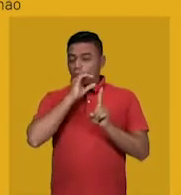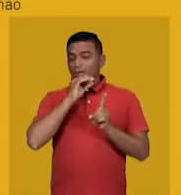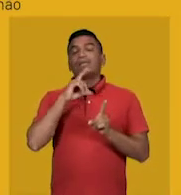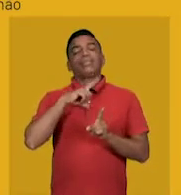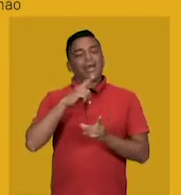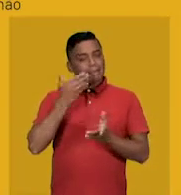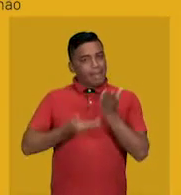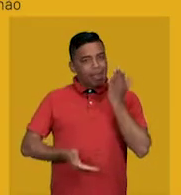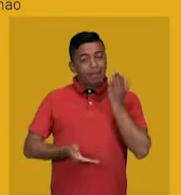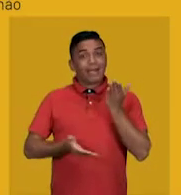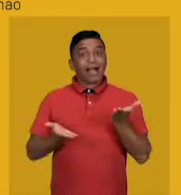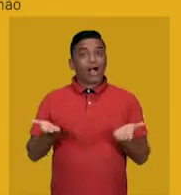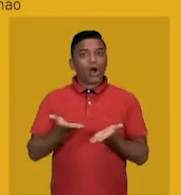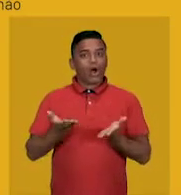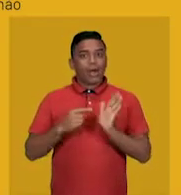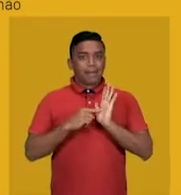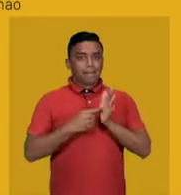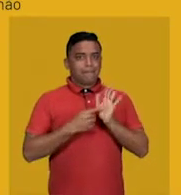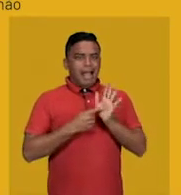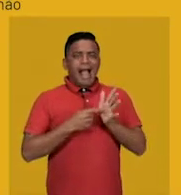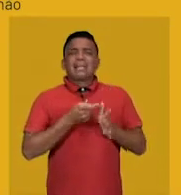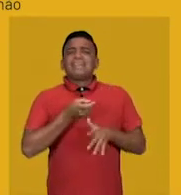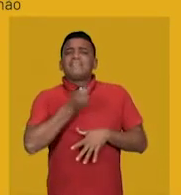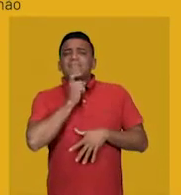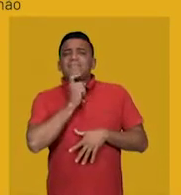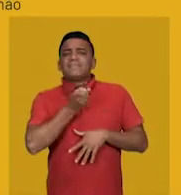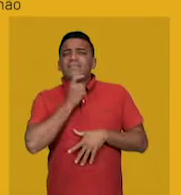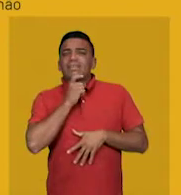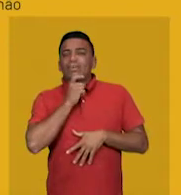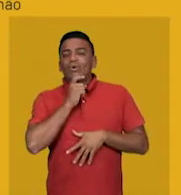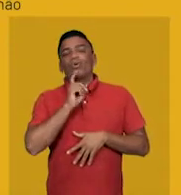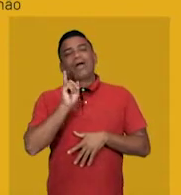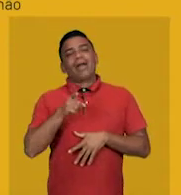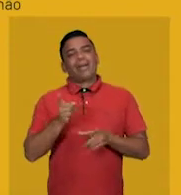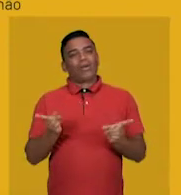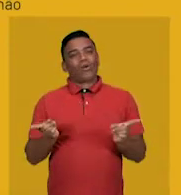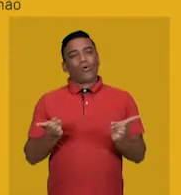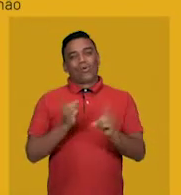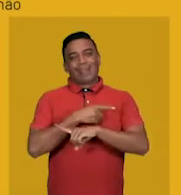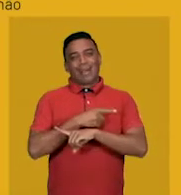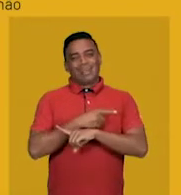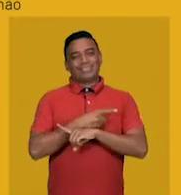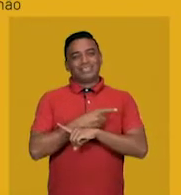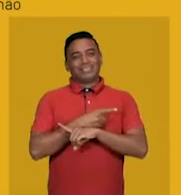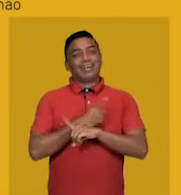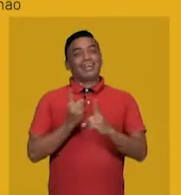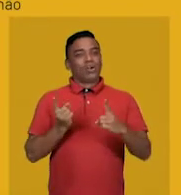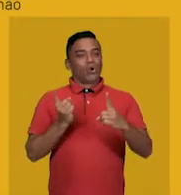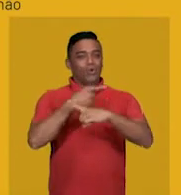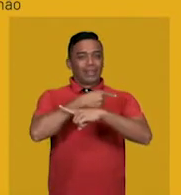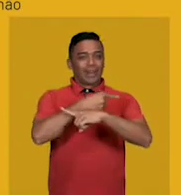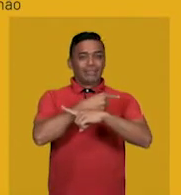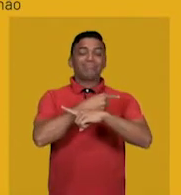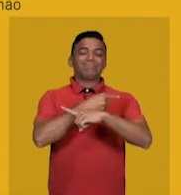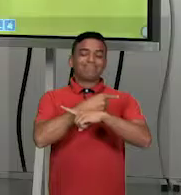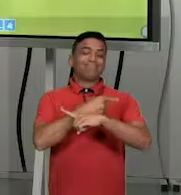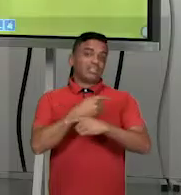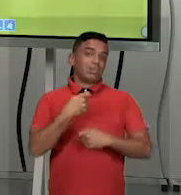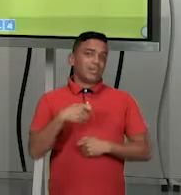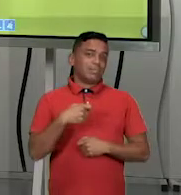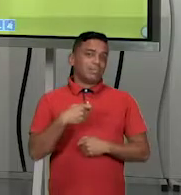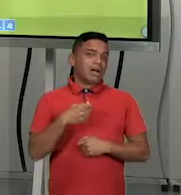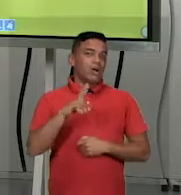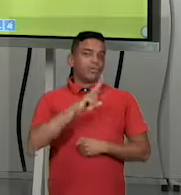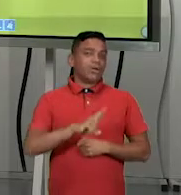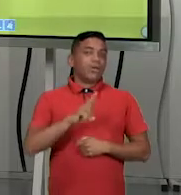Nas máquinas frigoríficas, elas são o funcionamento oposto da máquina térmica. Ela vai utilizar da fonte